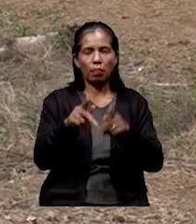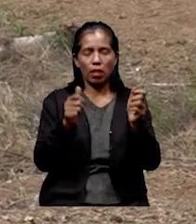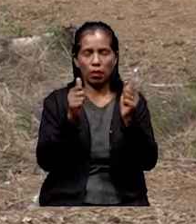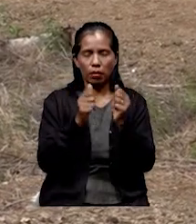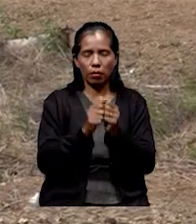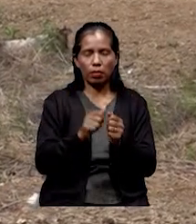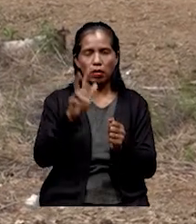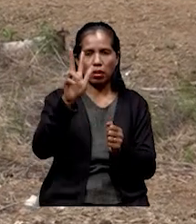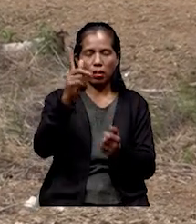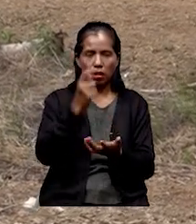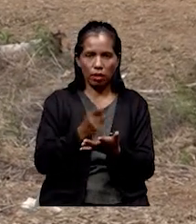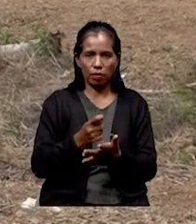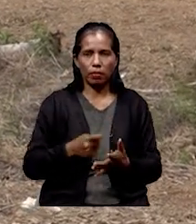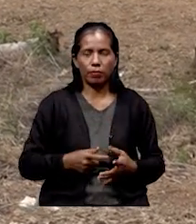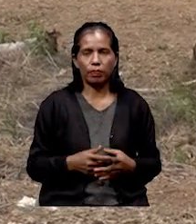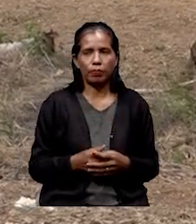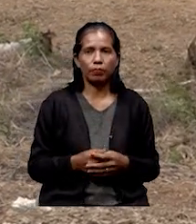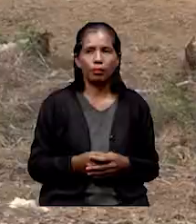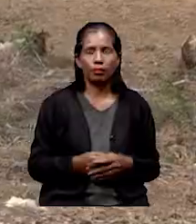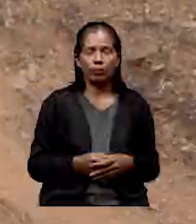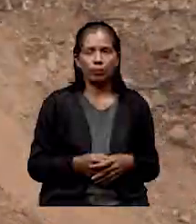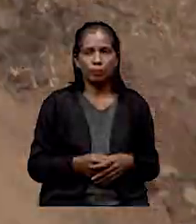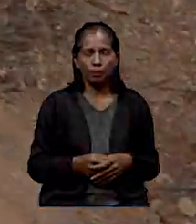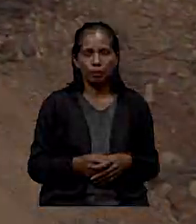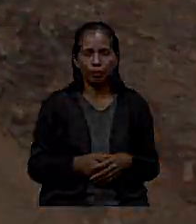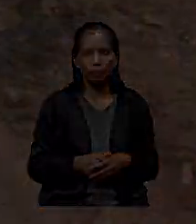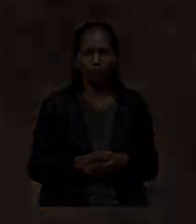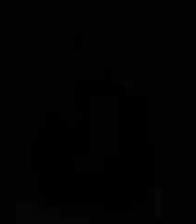hamutu krihun toluresin. Felicitas Borges, Agustino da Costa, GMN.